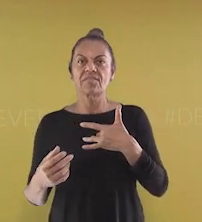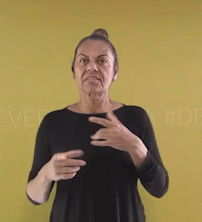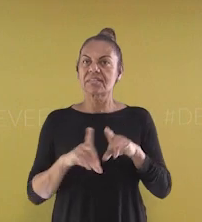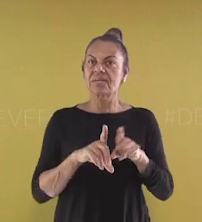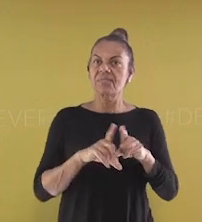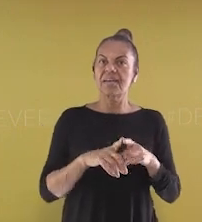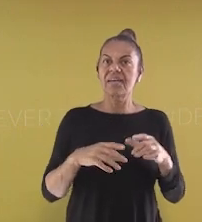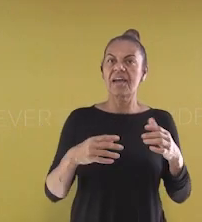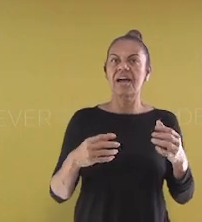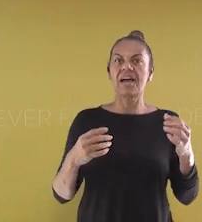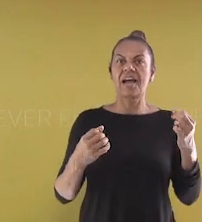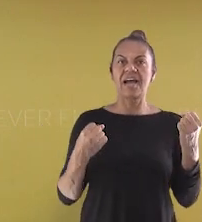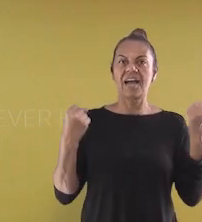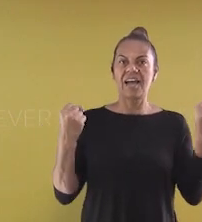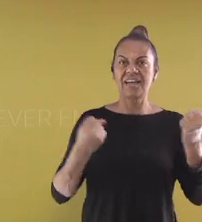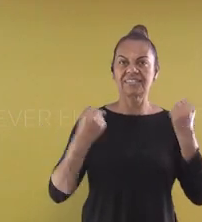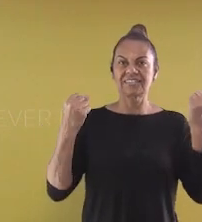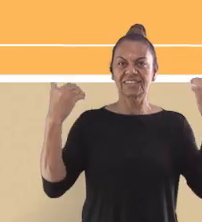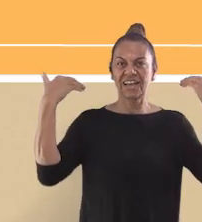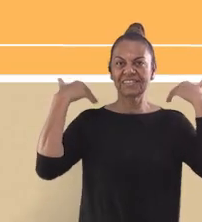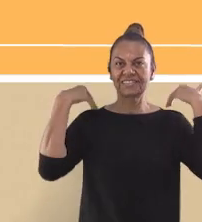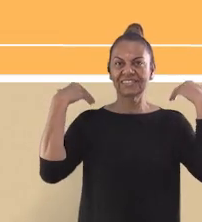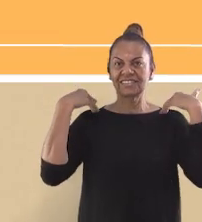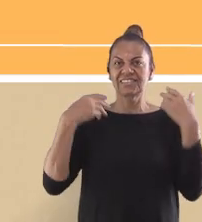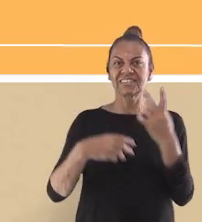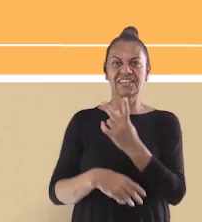atividade física. Complete a frase.